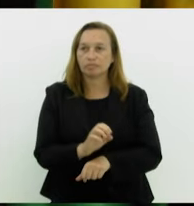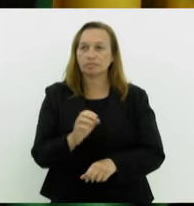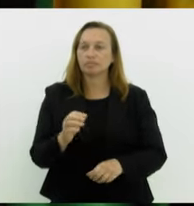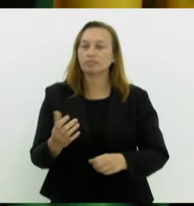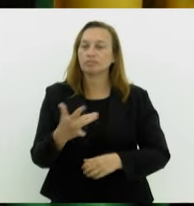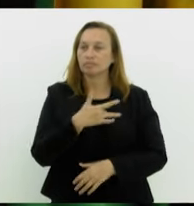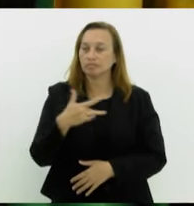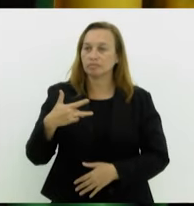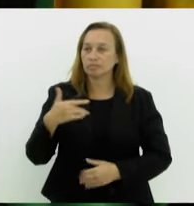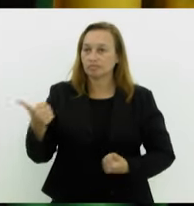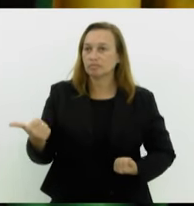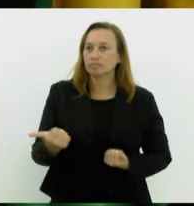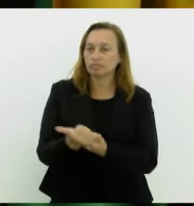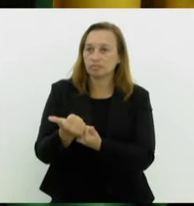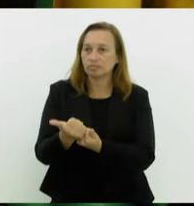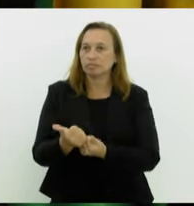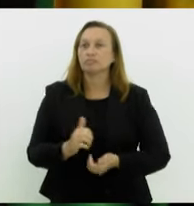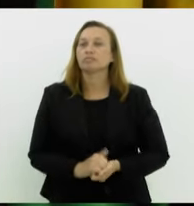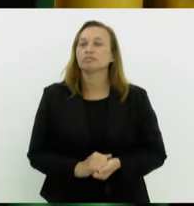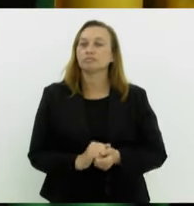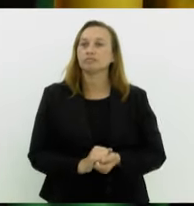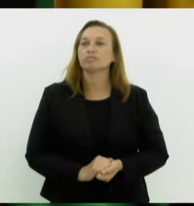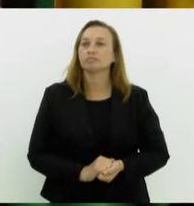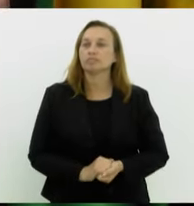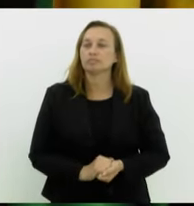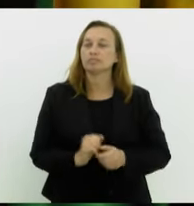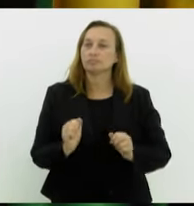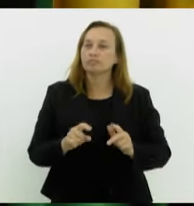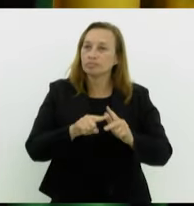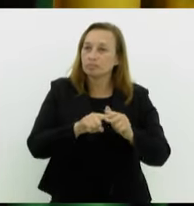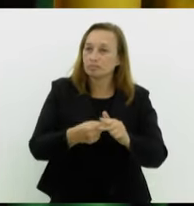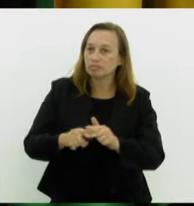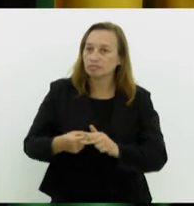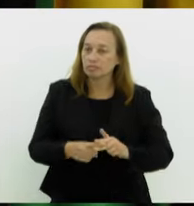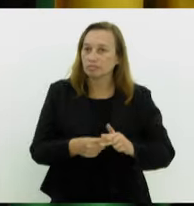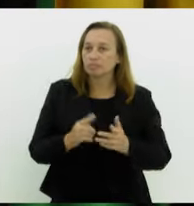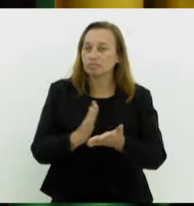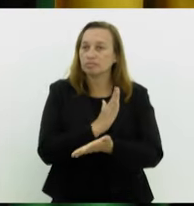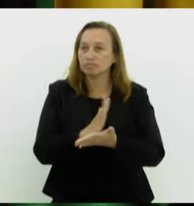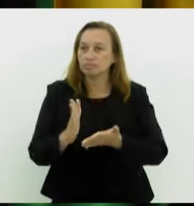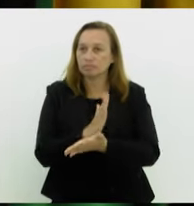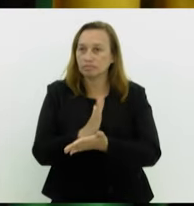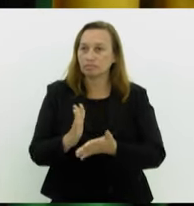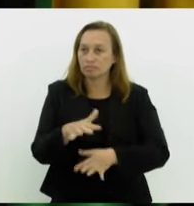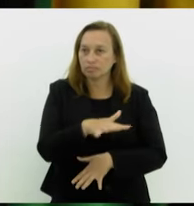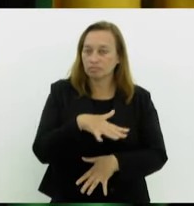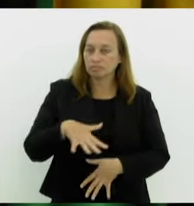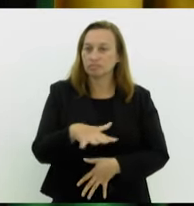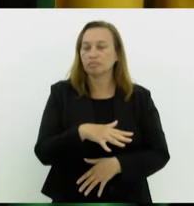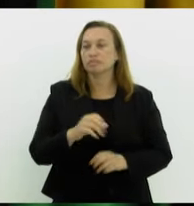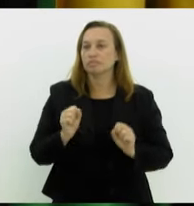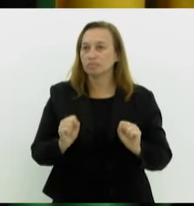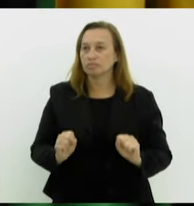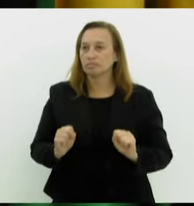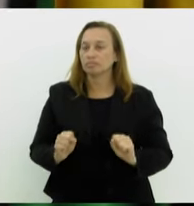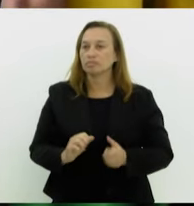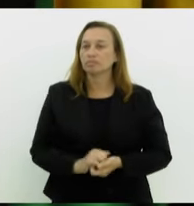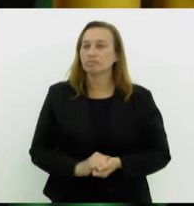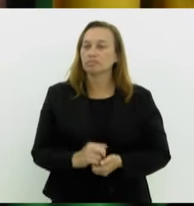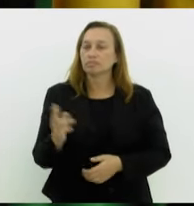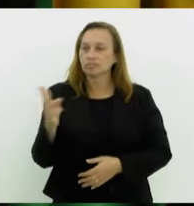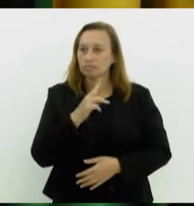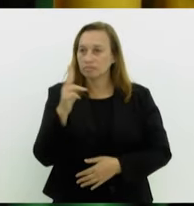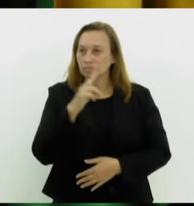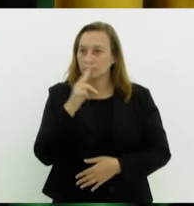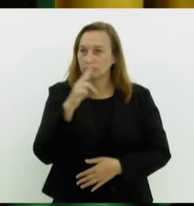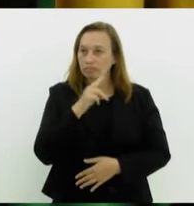parceira para que a gente possa estabelecer corrigir eh algumas rotas para que a gente possa agir agilizar